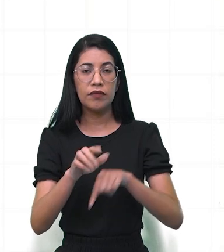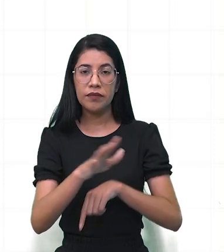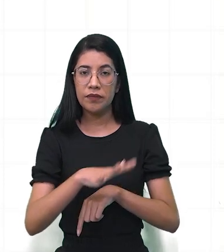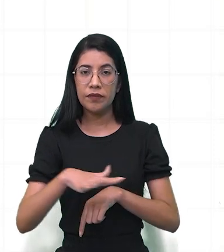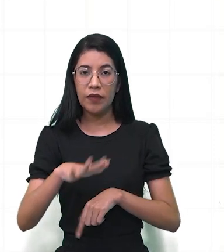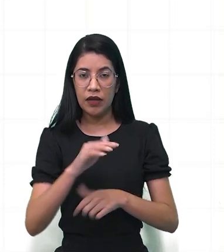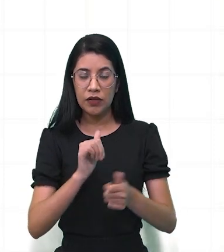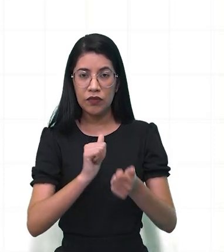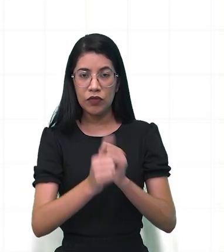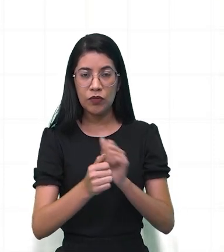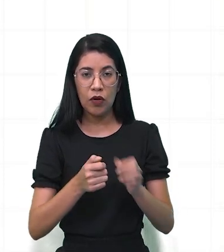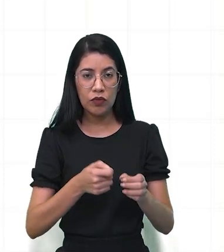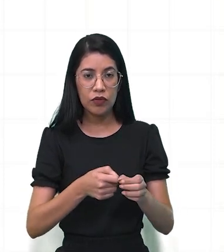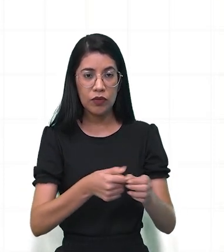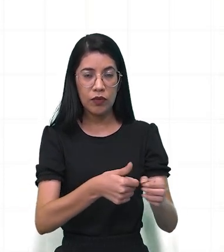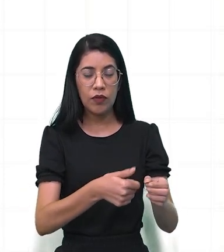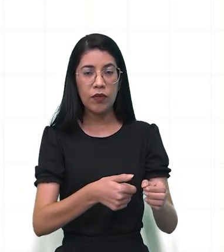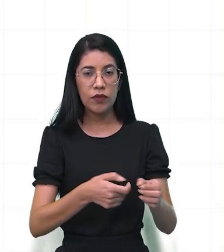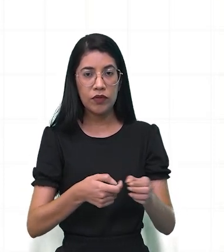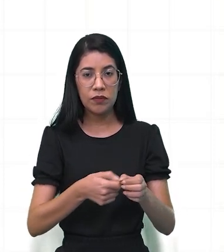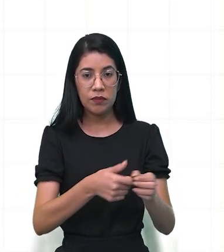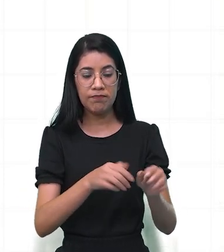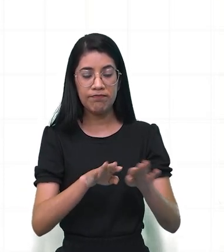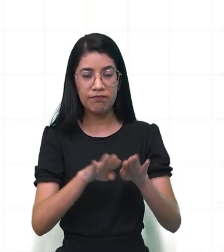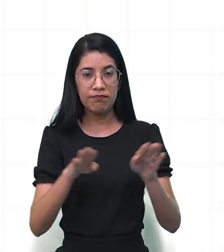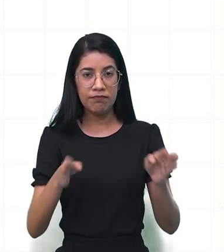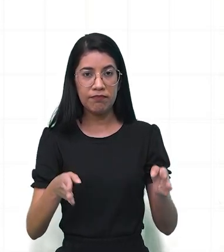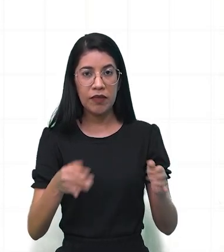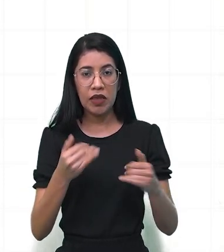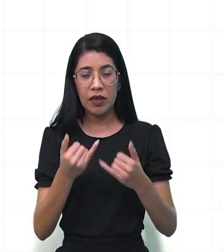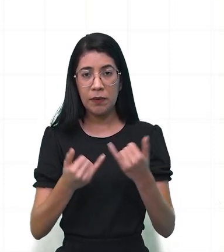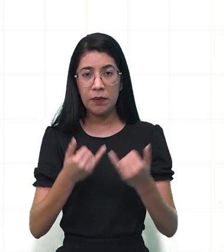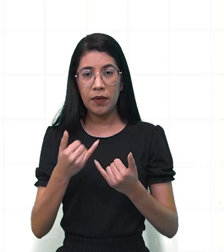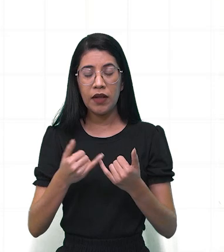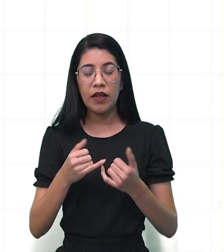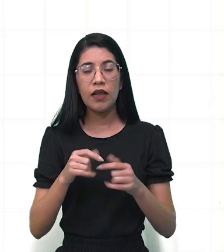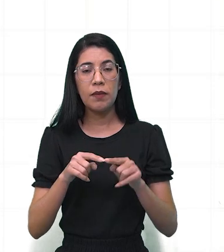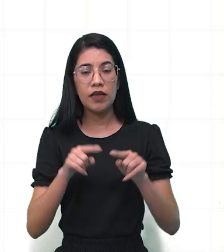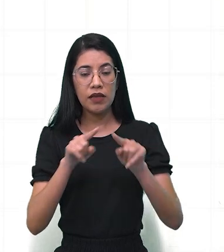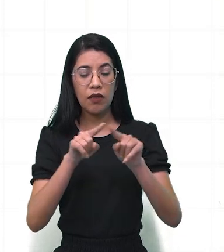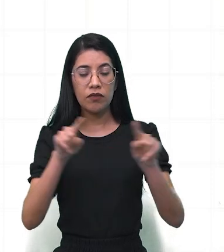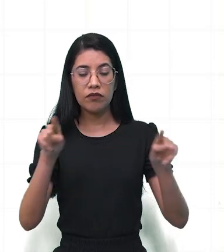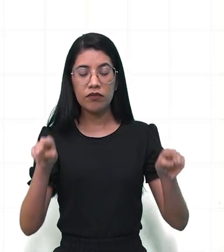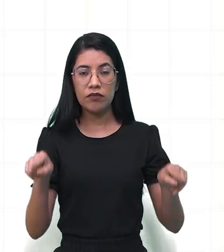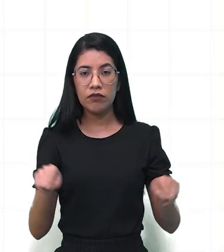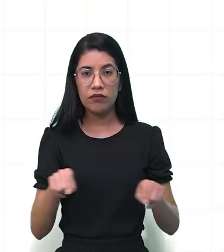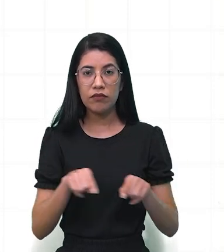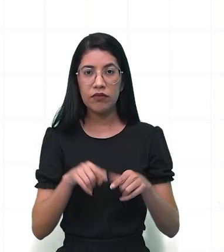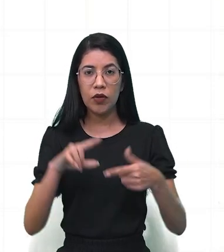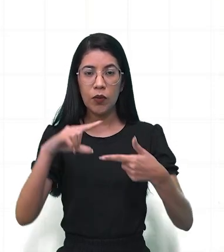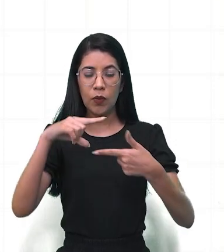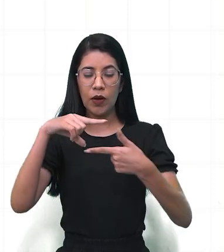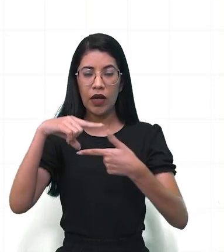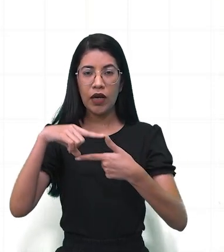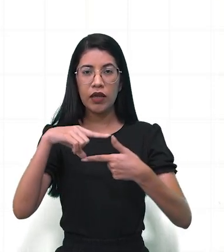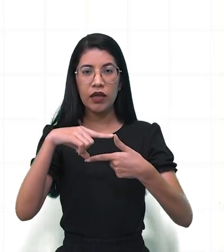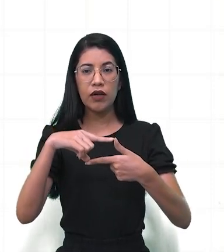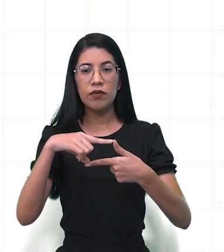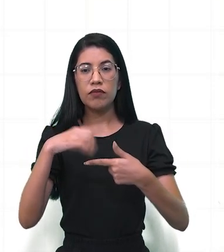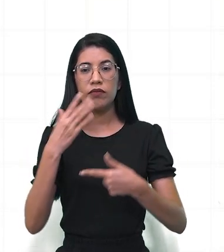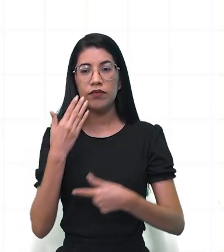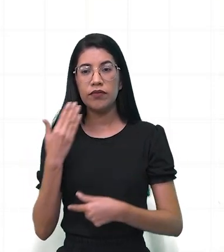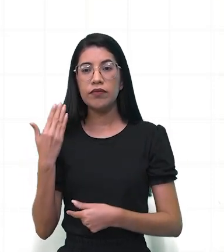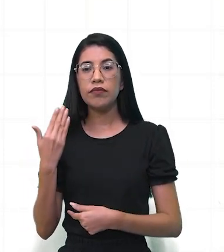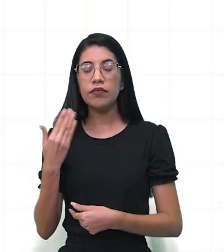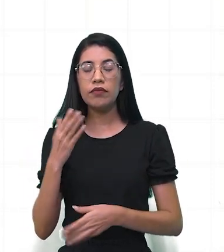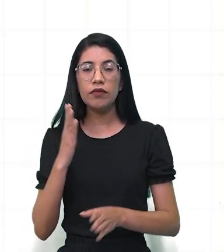sendo de brinquedo, né, de mesa, ele é um retângulo, tá? E essas são as dimensões do meu retângulo.